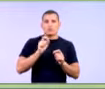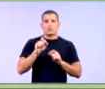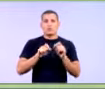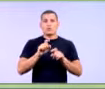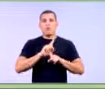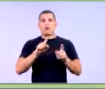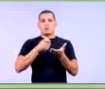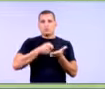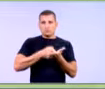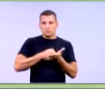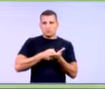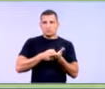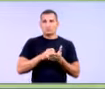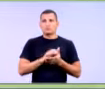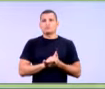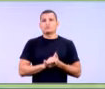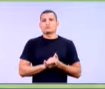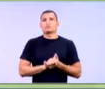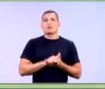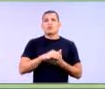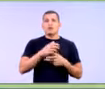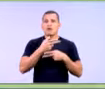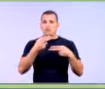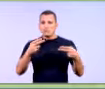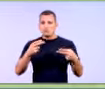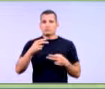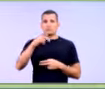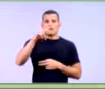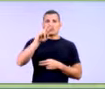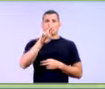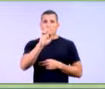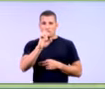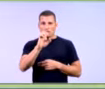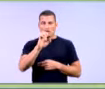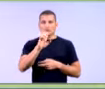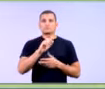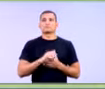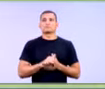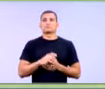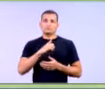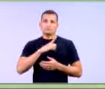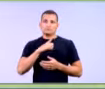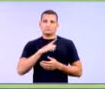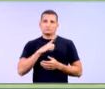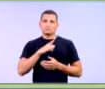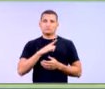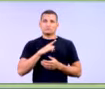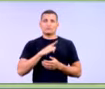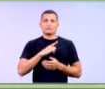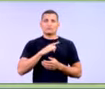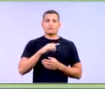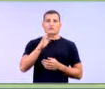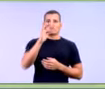Nos elementos pré-textuais, temos aqui a folha de rosto como